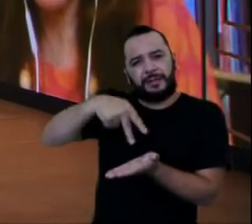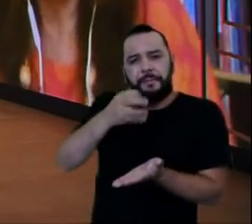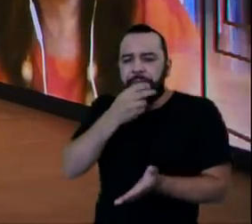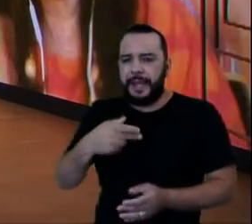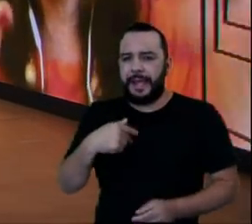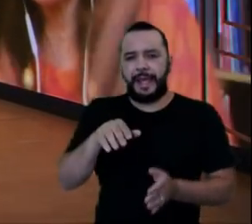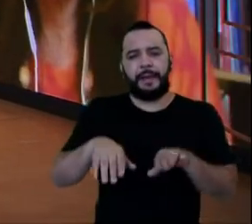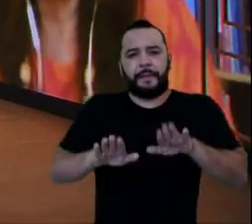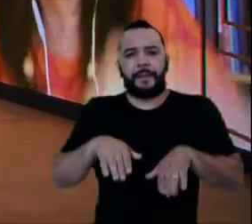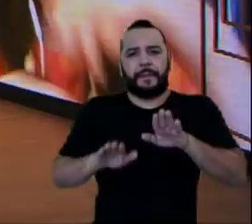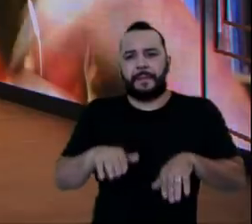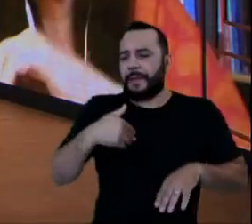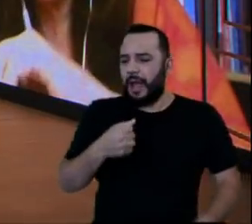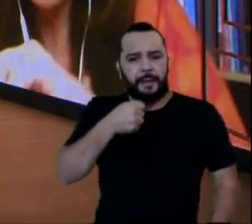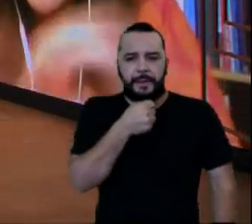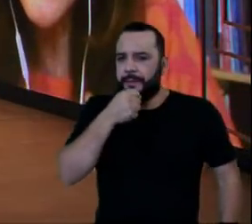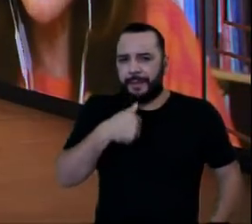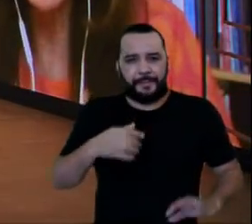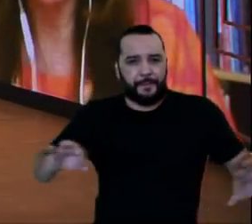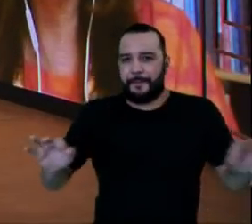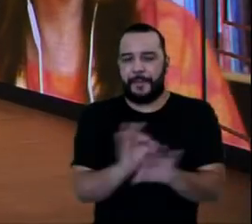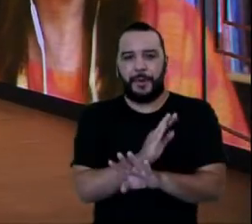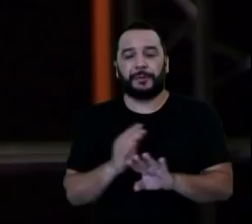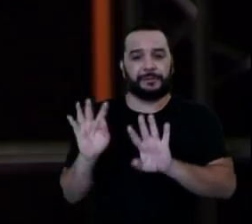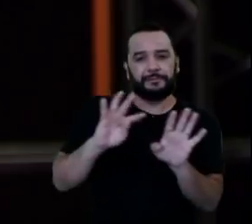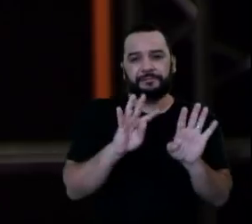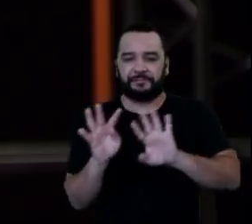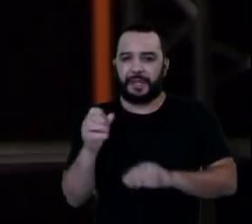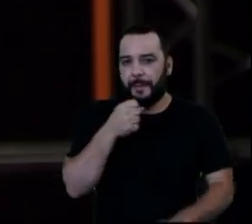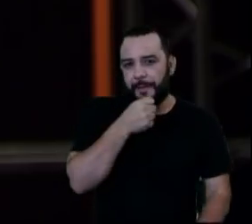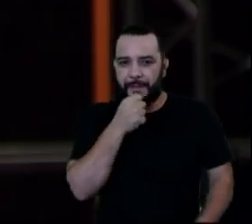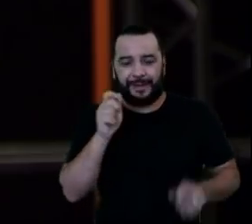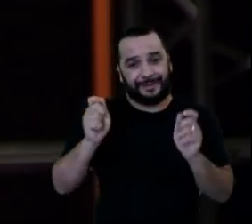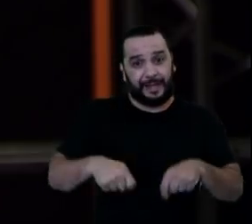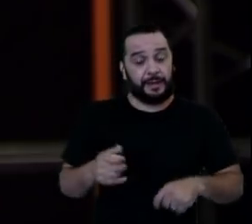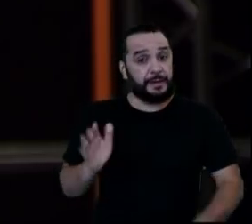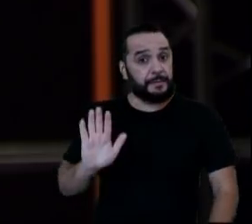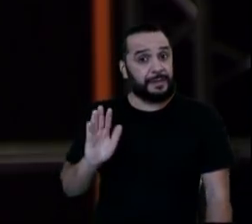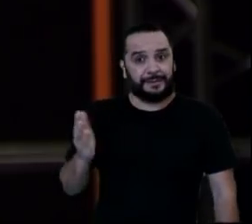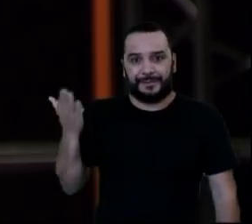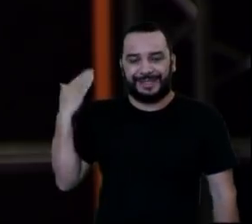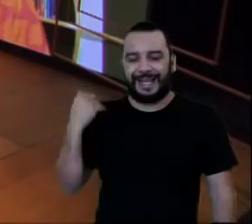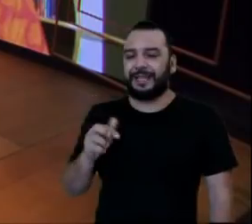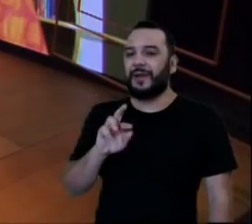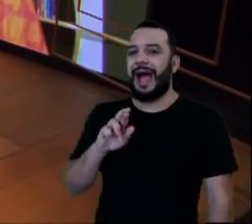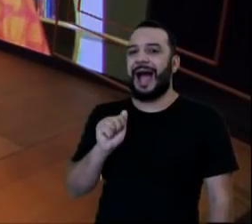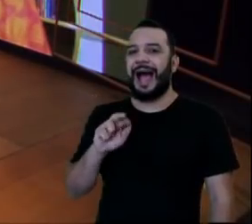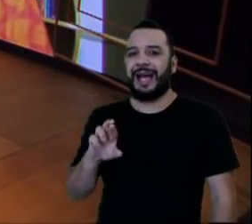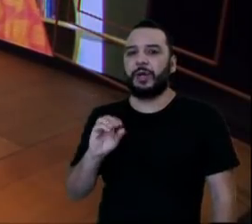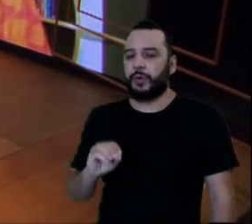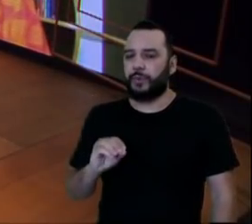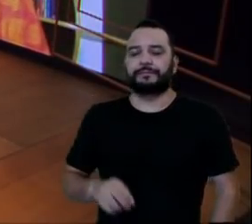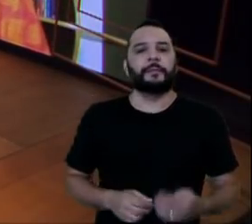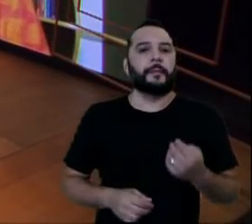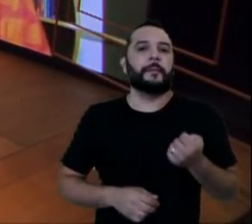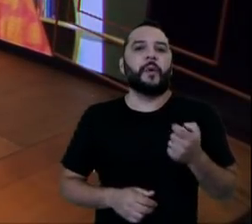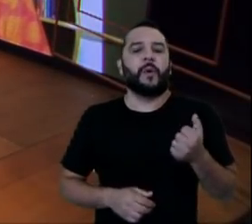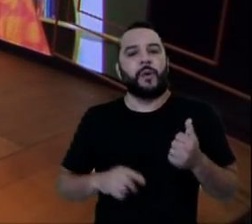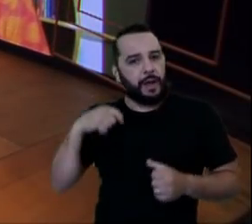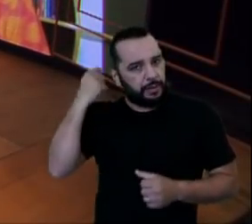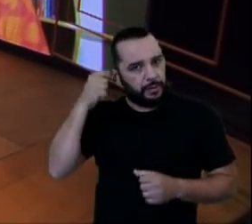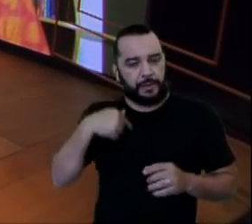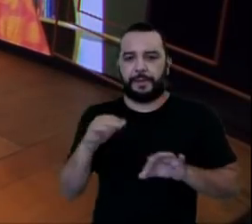porque nós não tínhamos atores tão bem preparados como temos hoje. né? Hoje, se fizer um musical, tem milhares